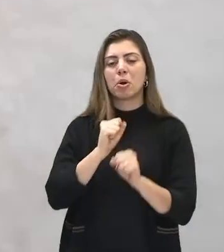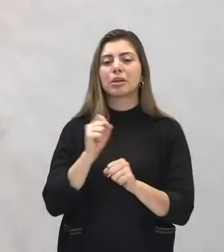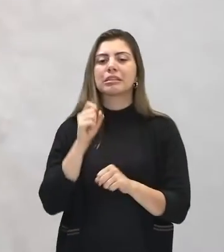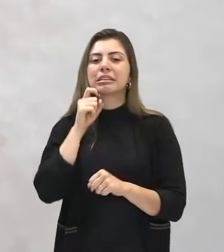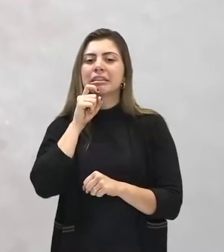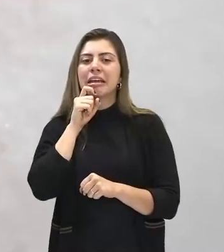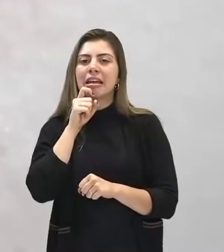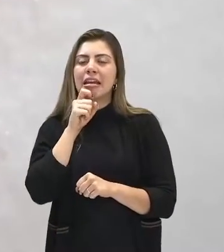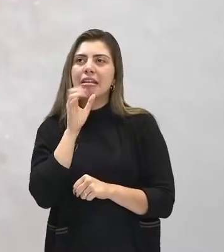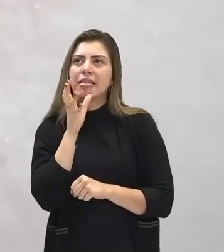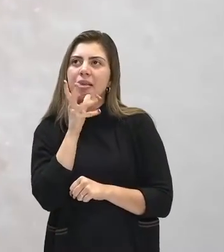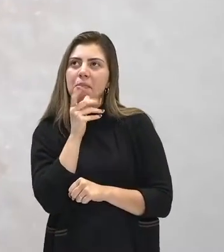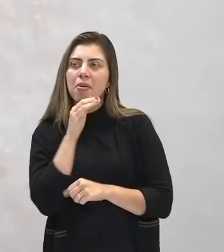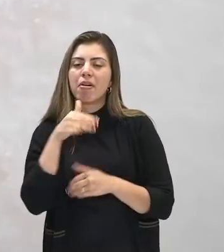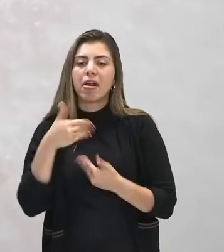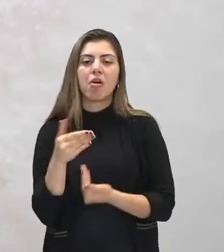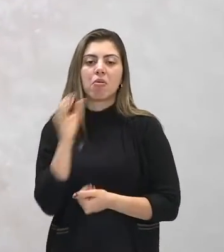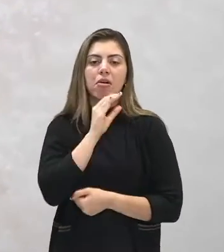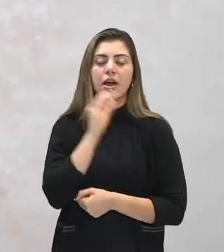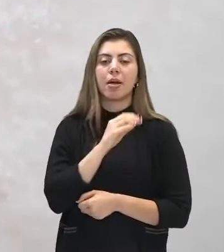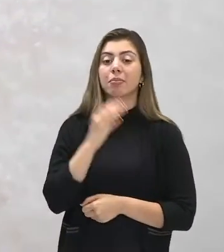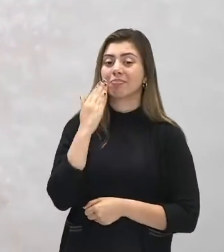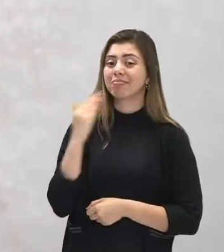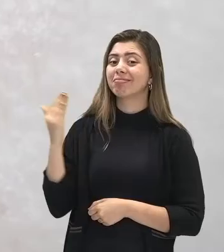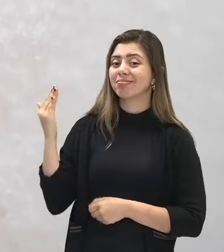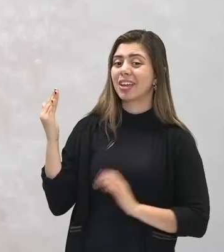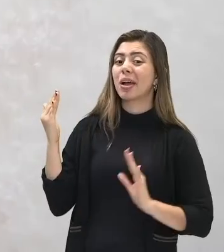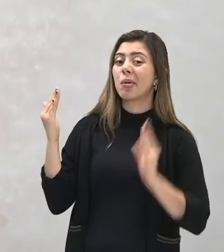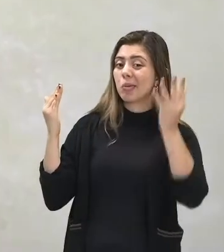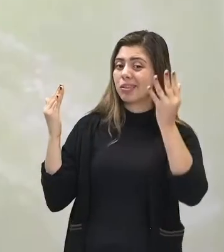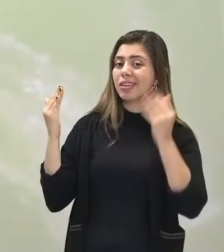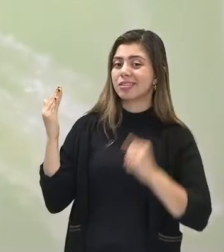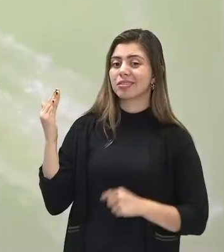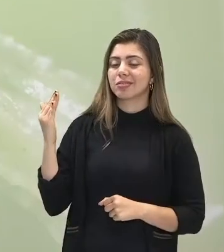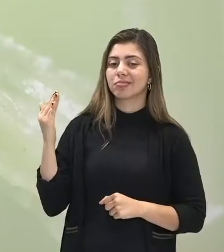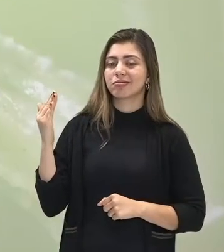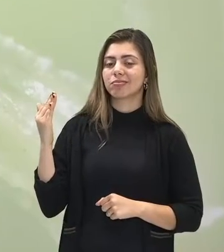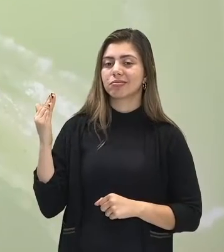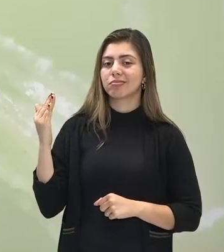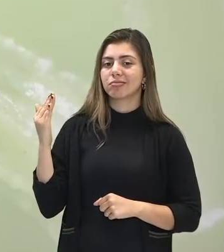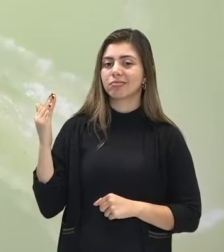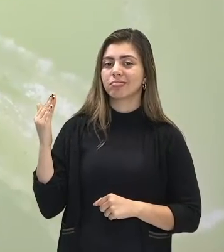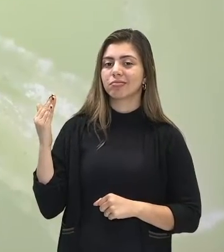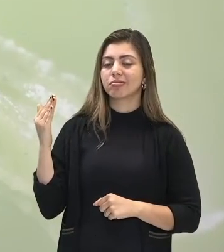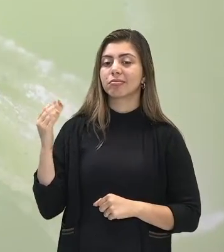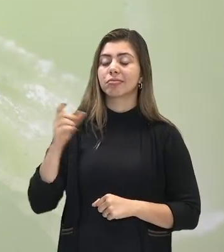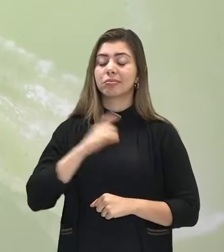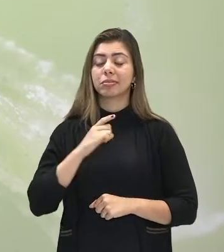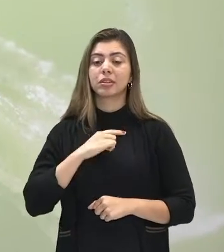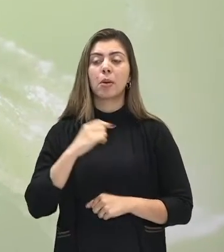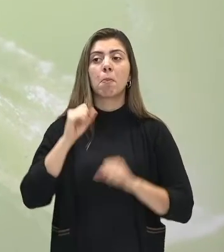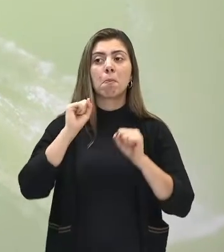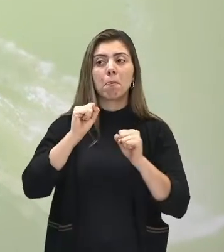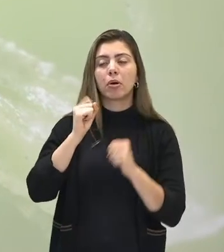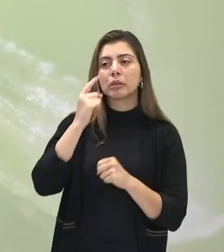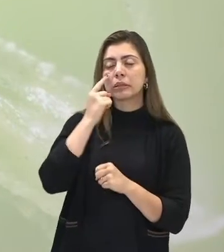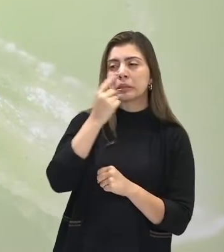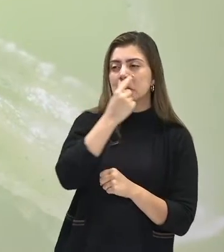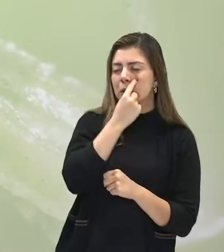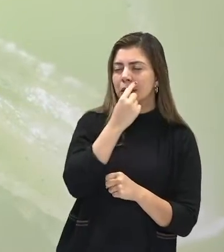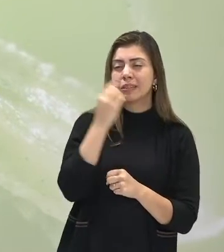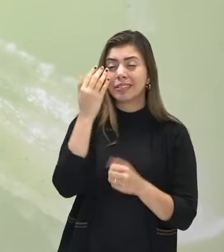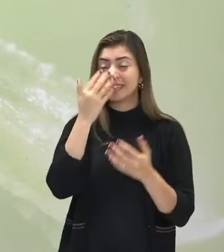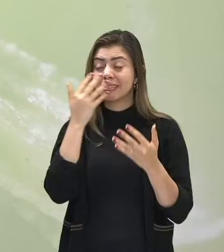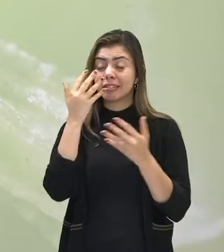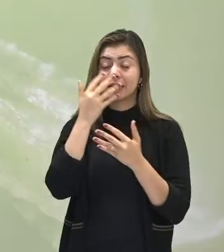o suficiente para queimar e manchar a pele humana. Suas defesas cáusticas irritam os olhos e o sistema respiratório